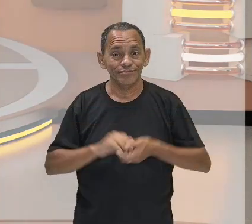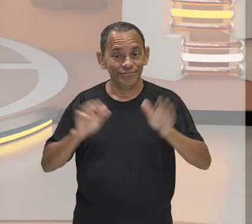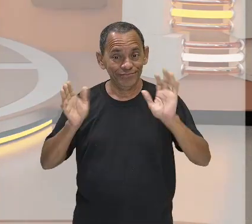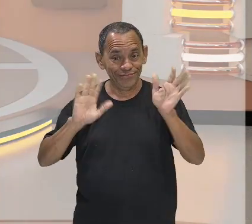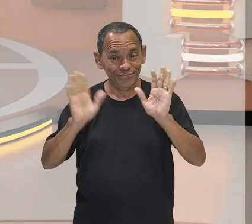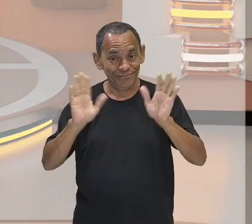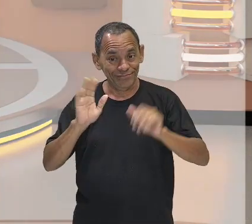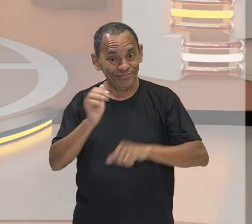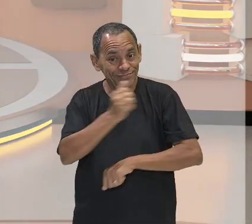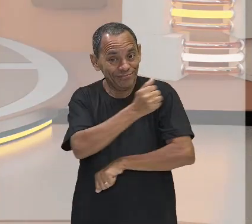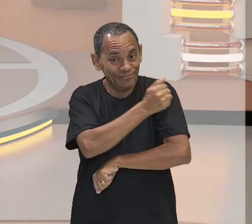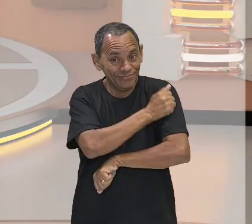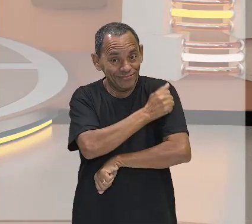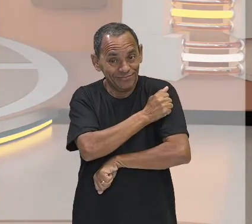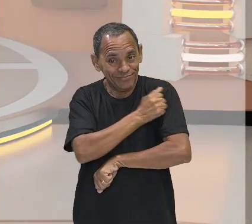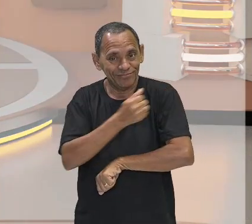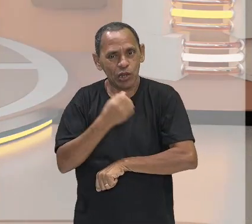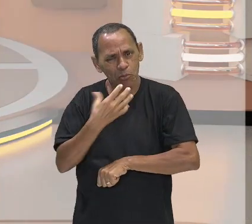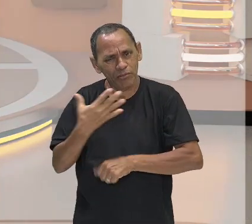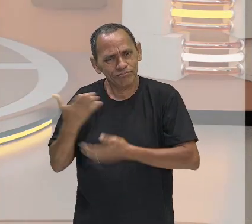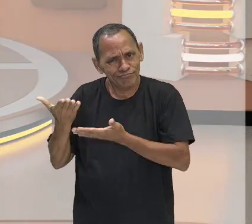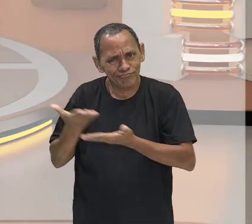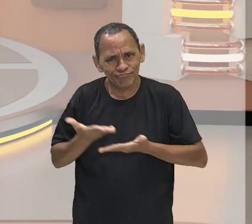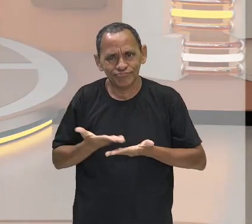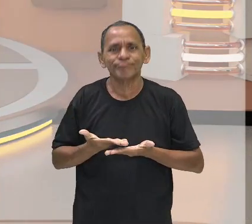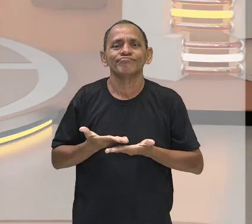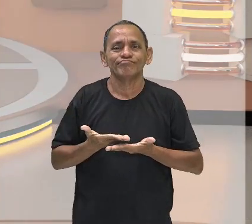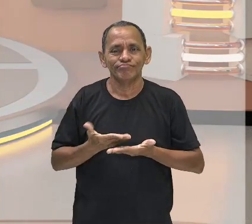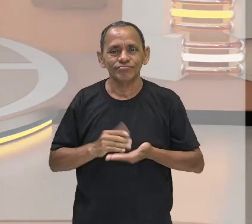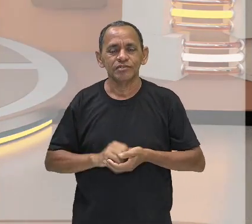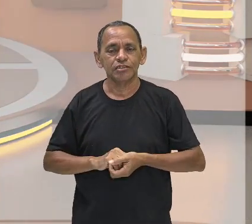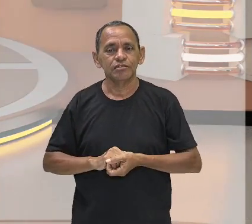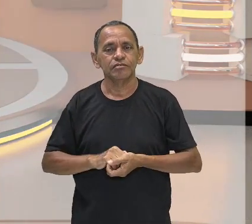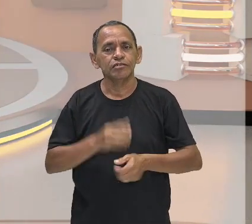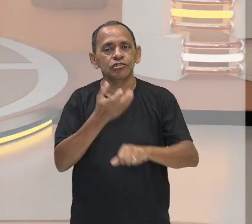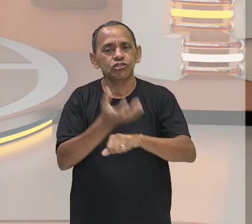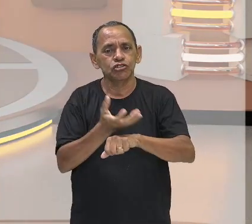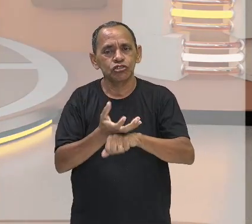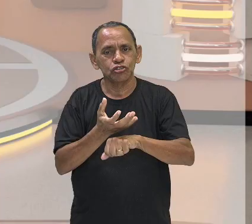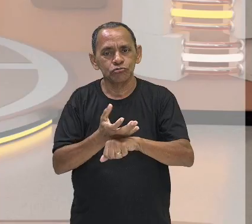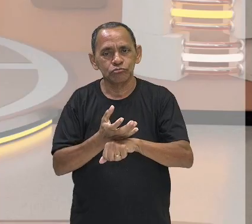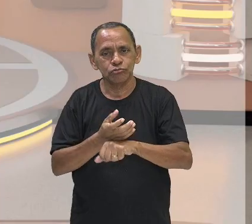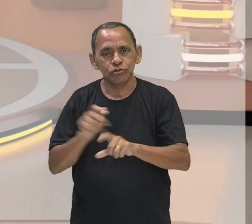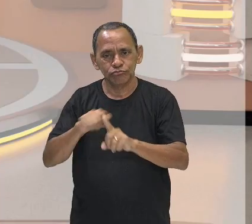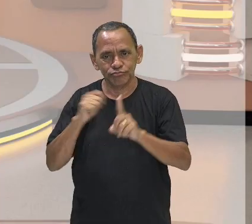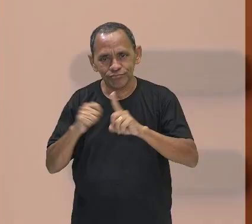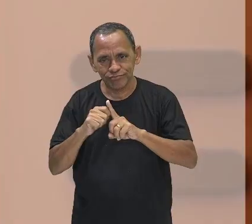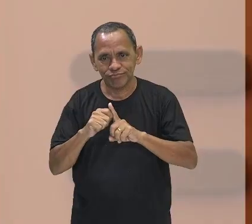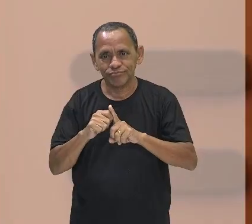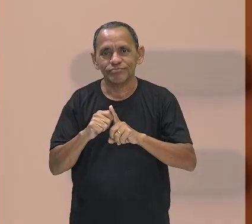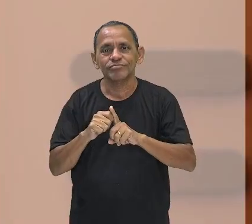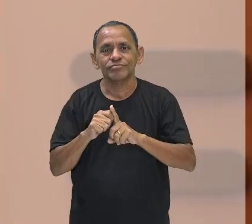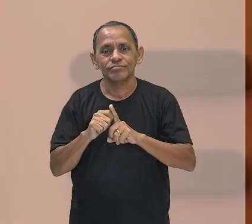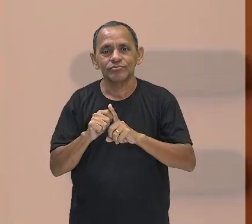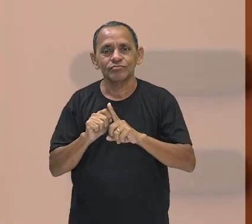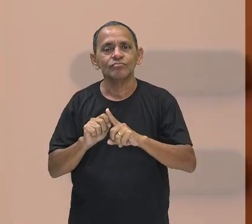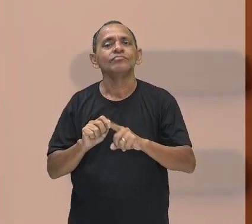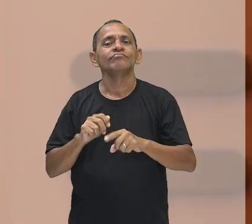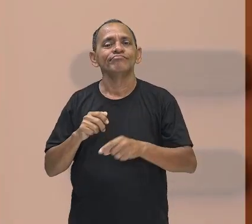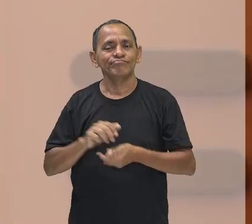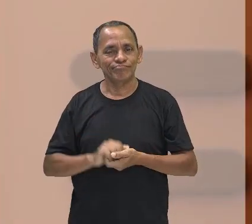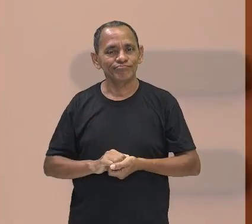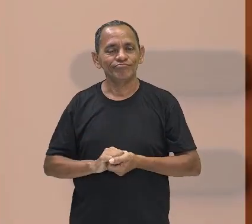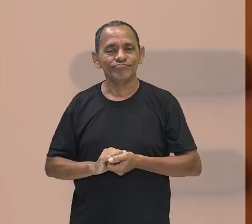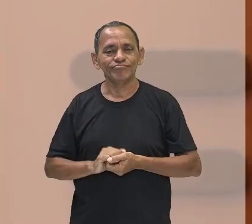Olá, estudantes! Sejam bem-vindos e bem-vindas ao componente curricular Sociologia. Eu sou o professor